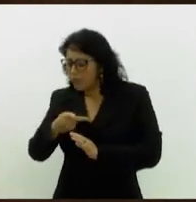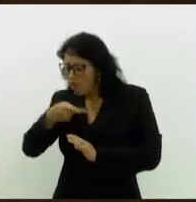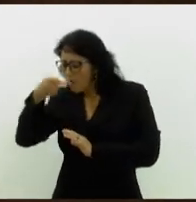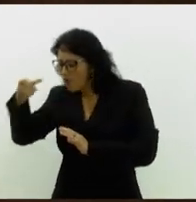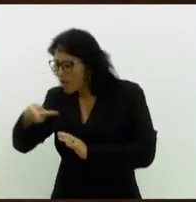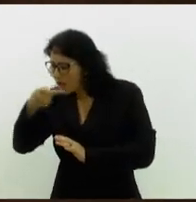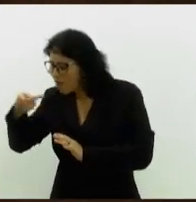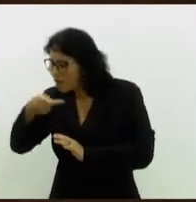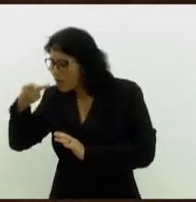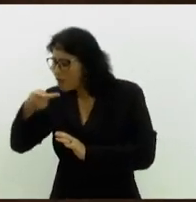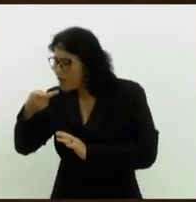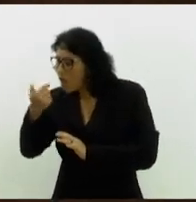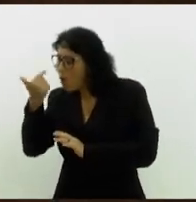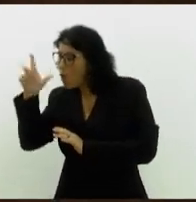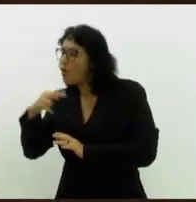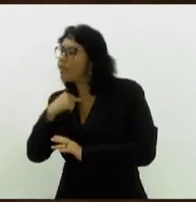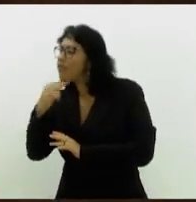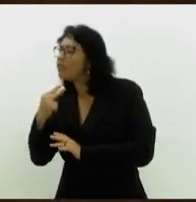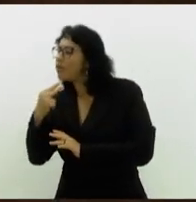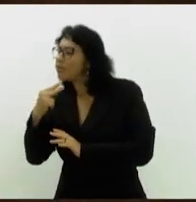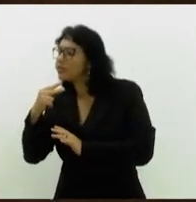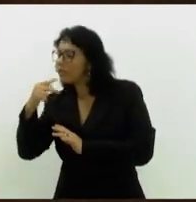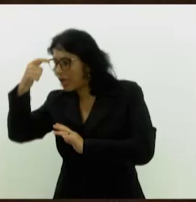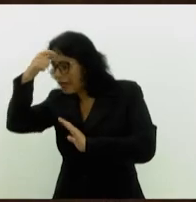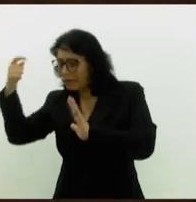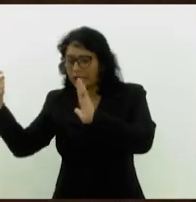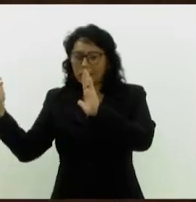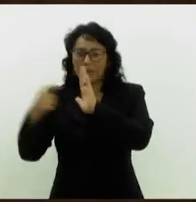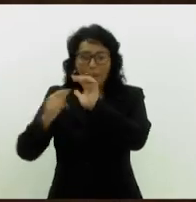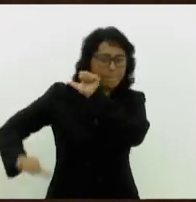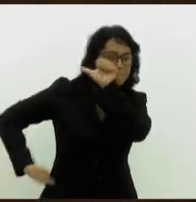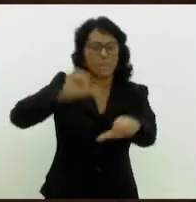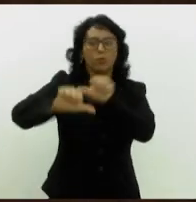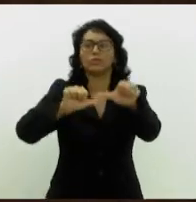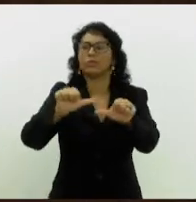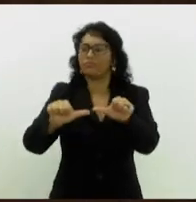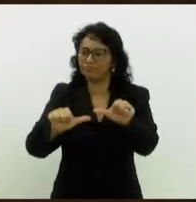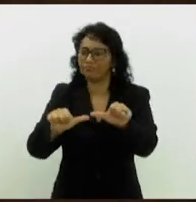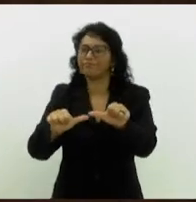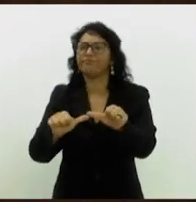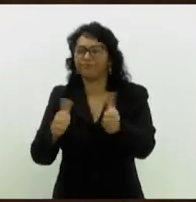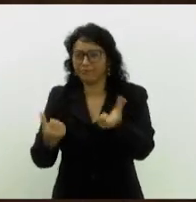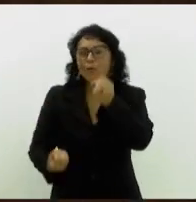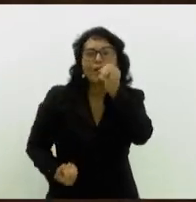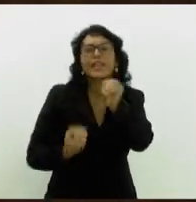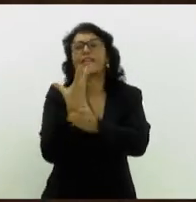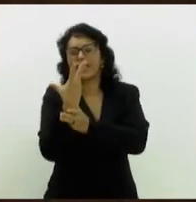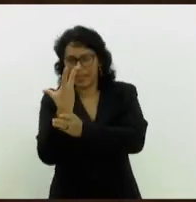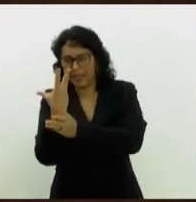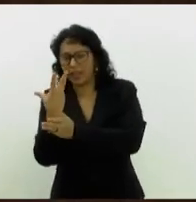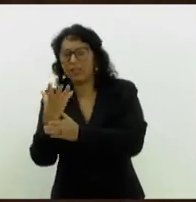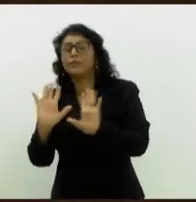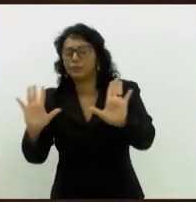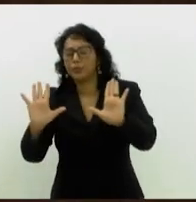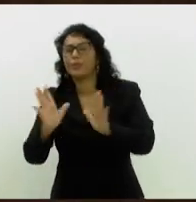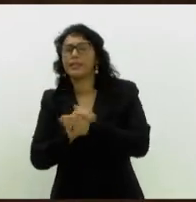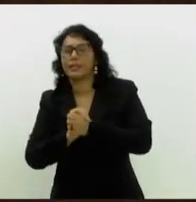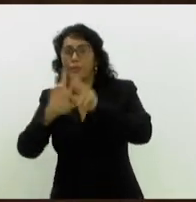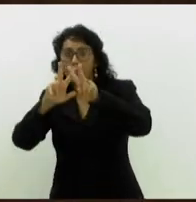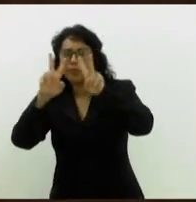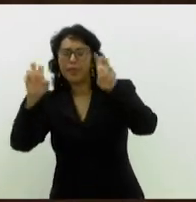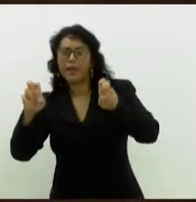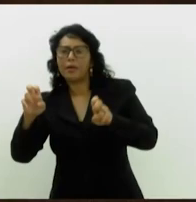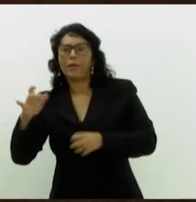Às vezes a data não coincide ou seja várias outra coisa por exemplo sobre questão ligada a saúde vacinas